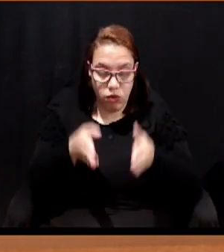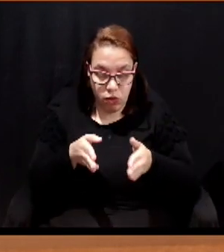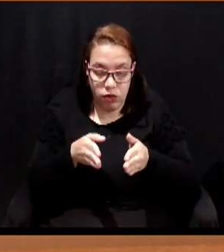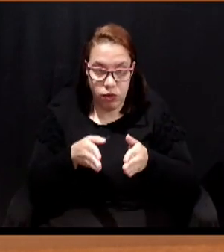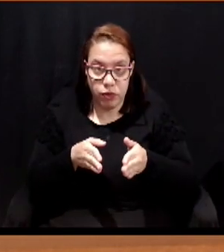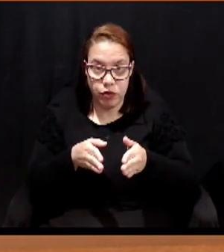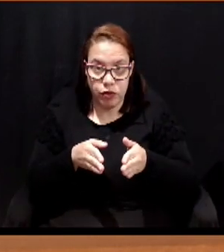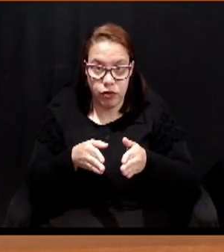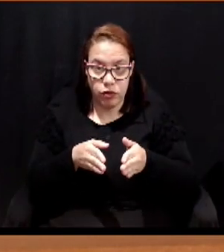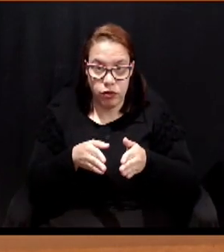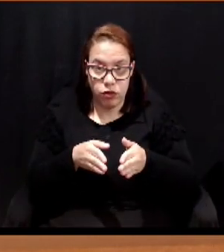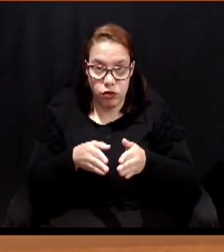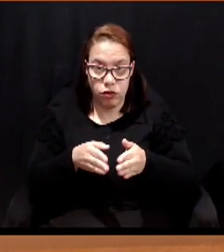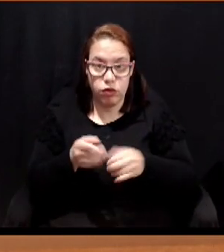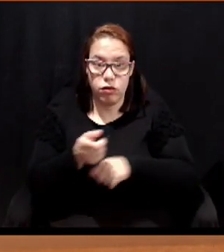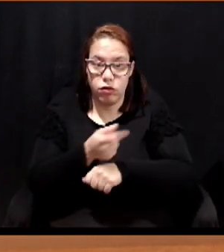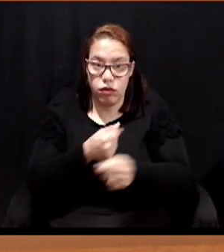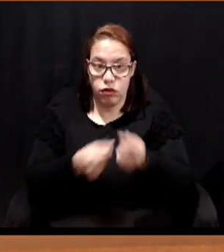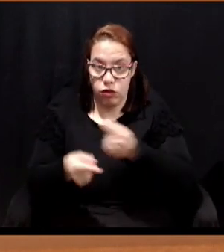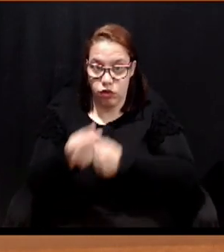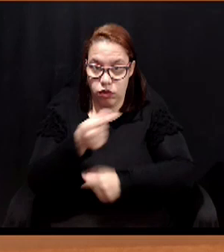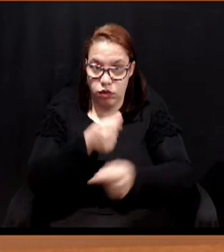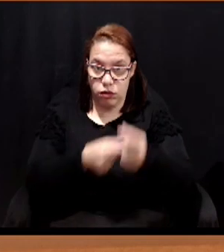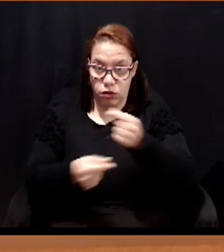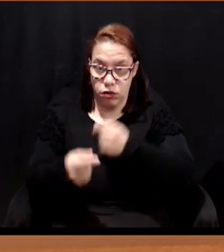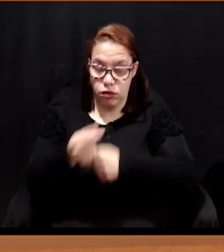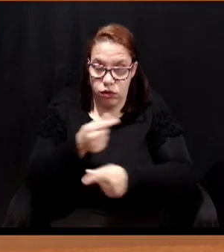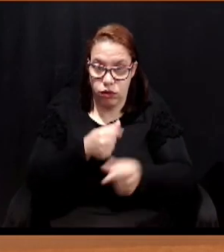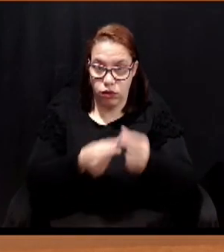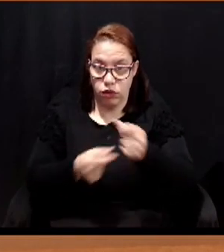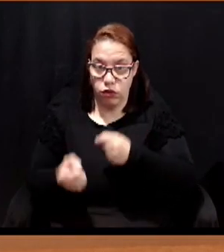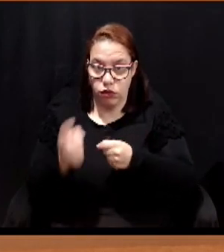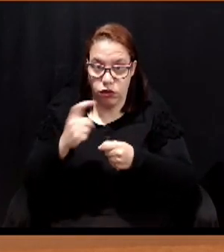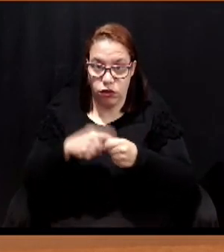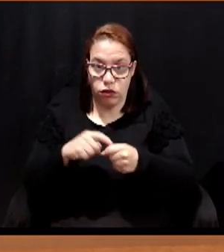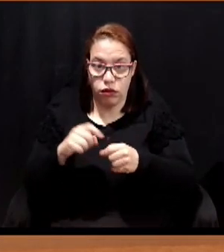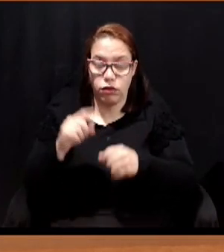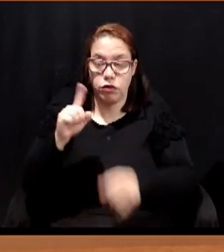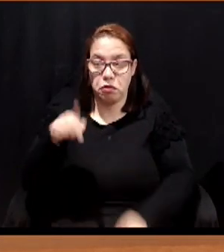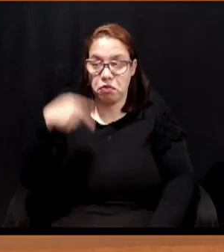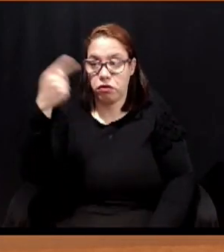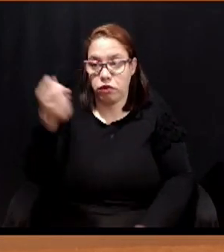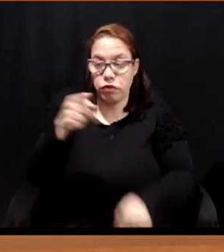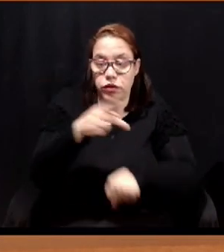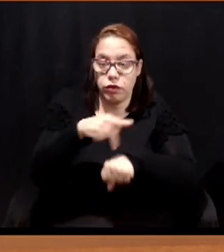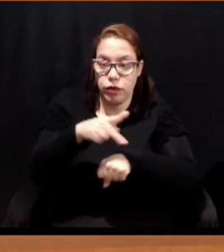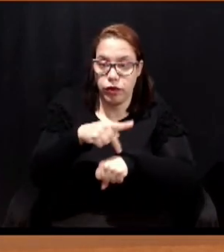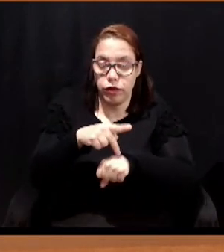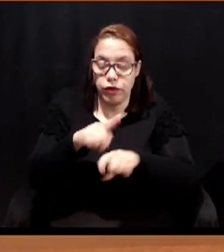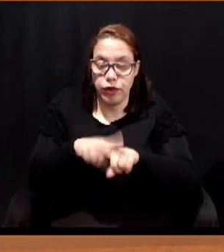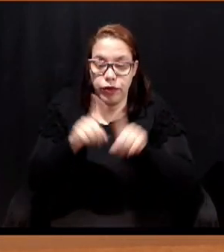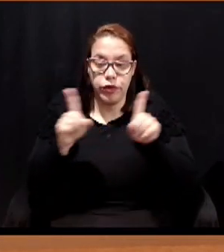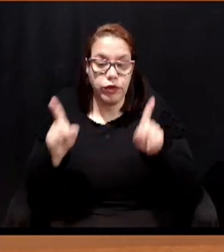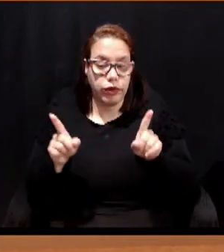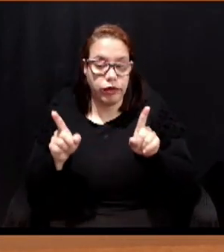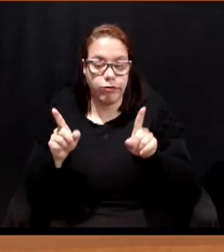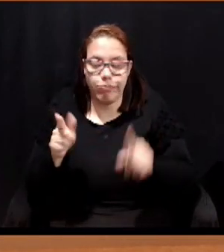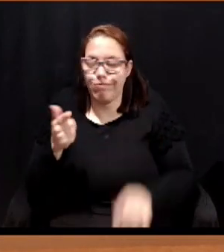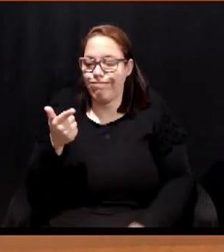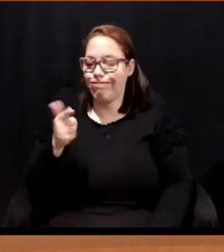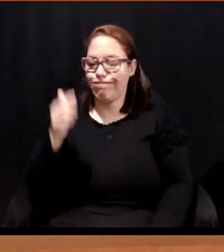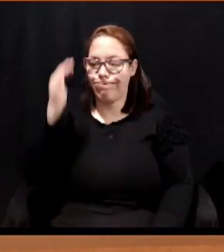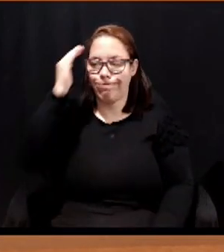em negócios voltado ao exterior, mas se ela não entender a